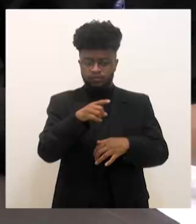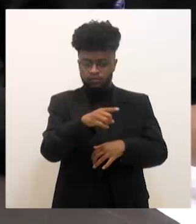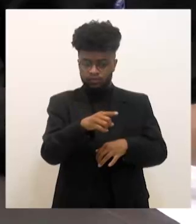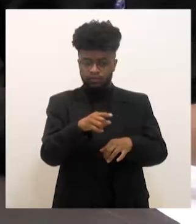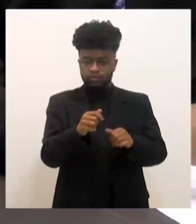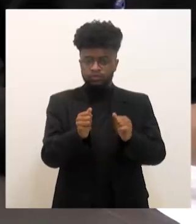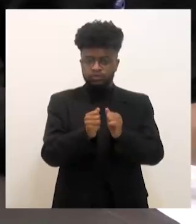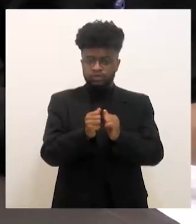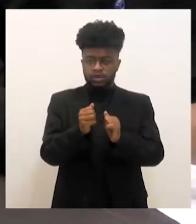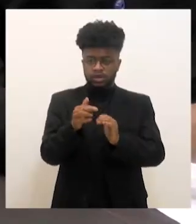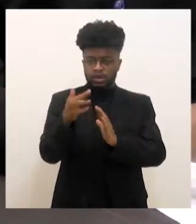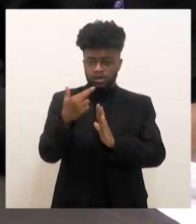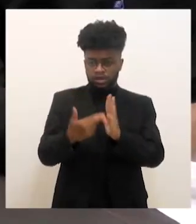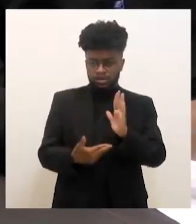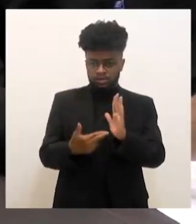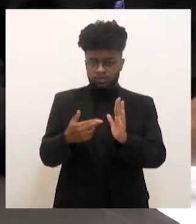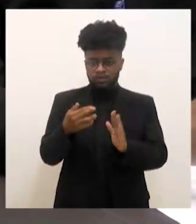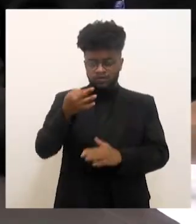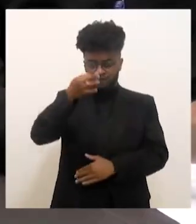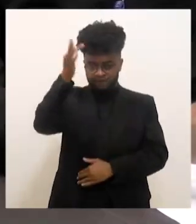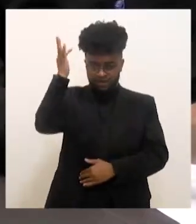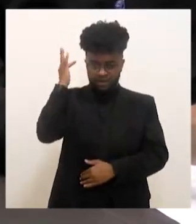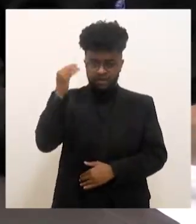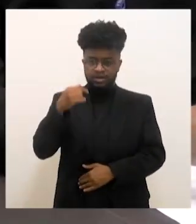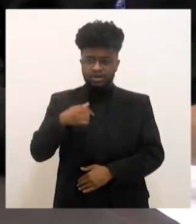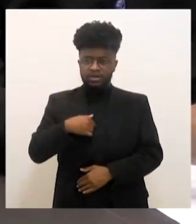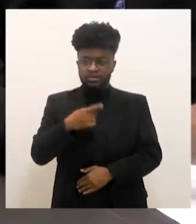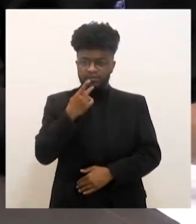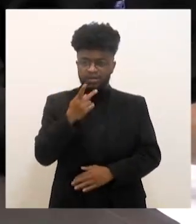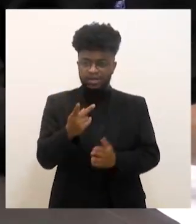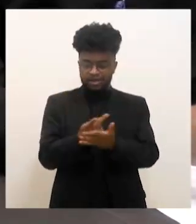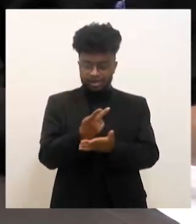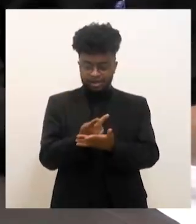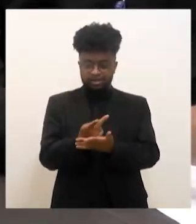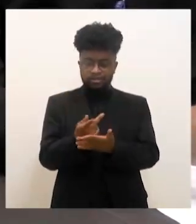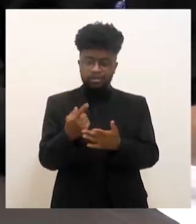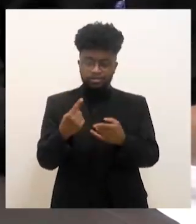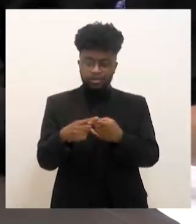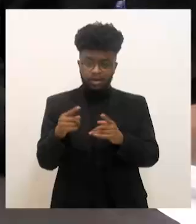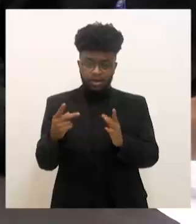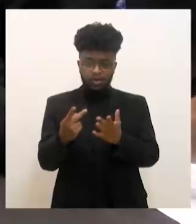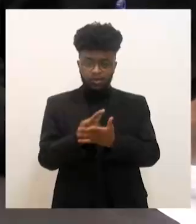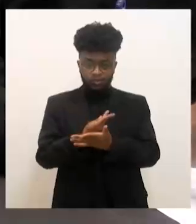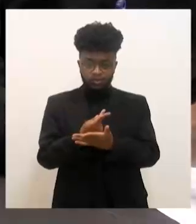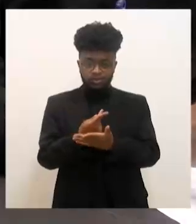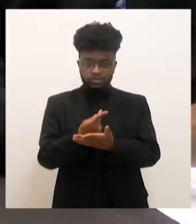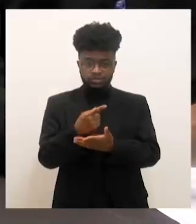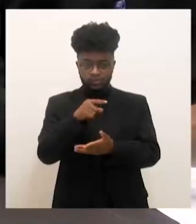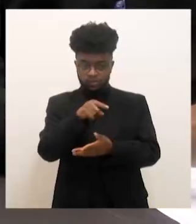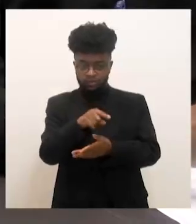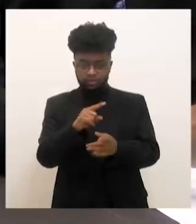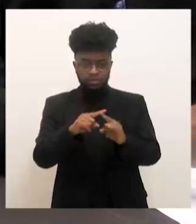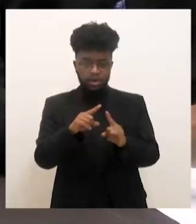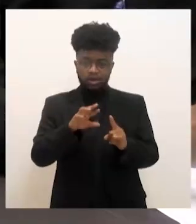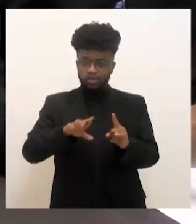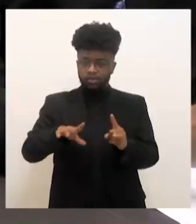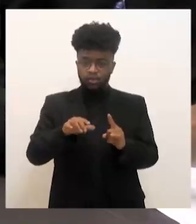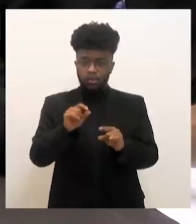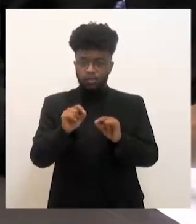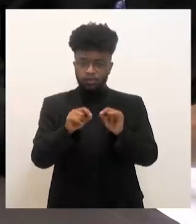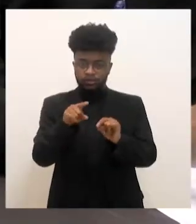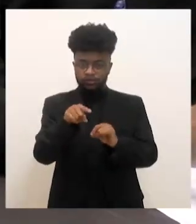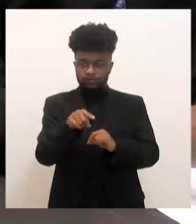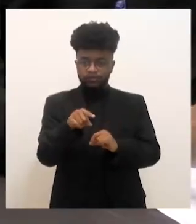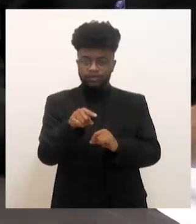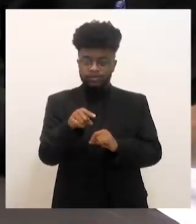com o relator, que era o Fred Pacheco. Aí eu me sinto mais à vontade. Que aconteceu essa situação e não aquela que Vossa Excelência essa fusão é deduziu. habitual